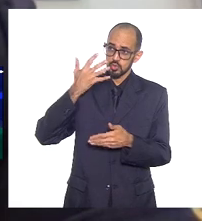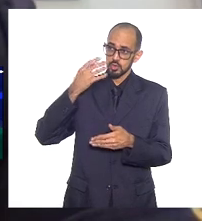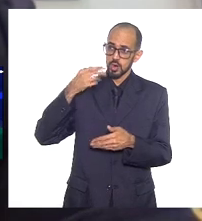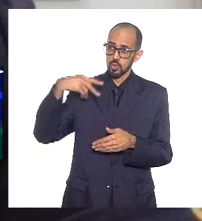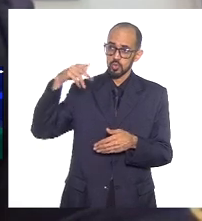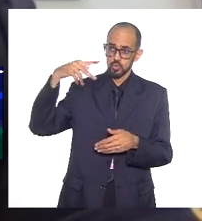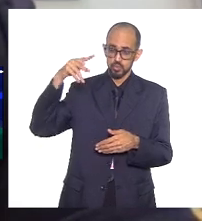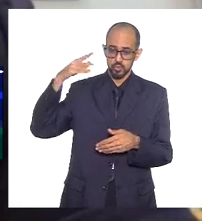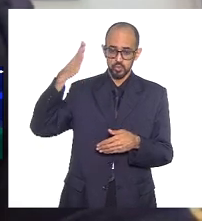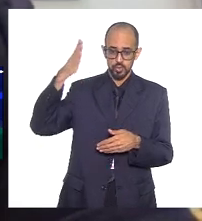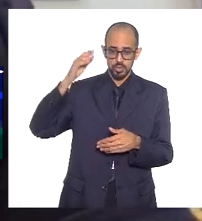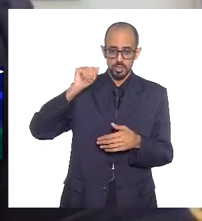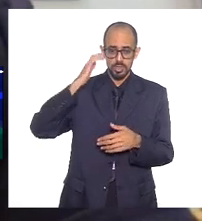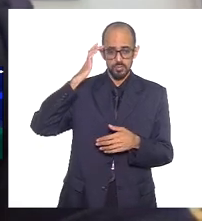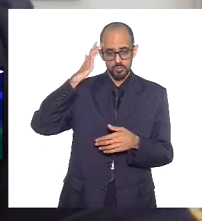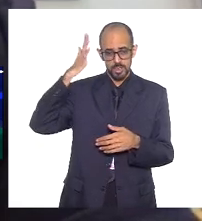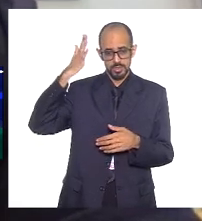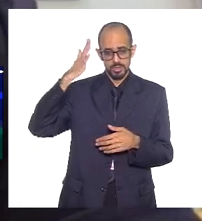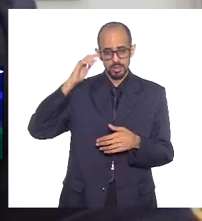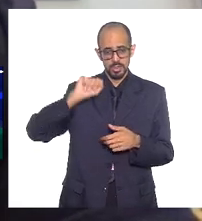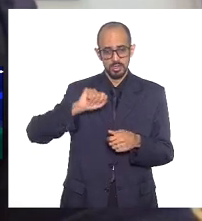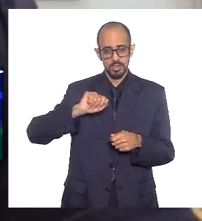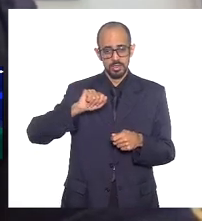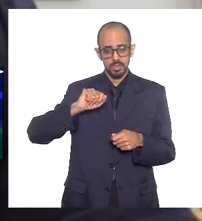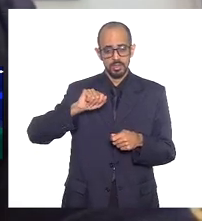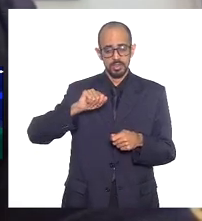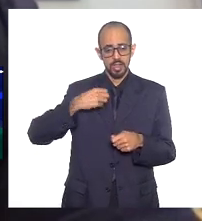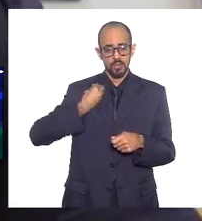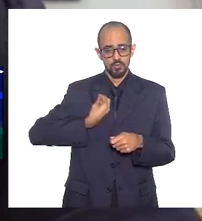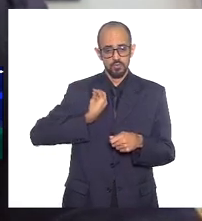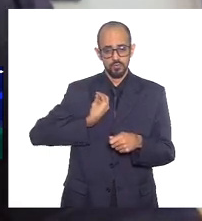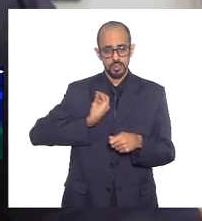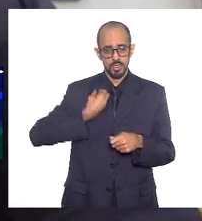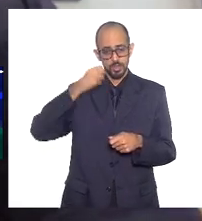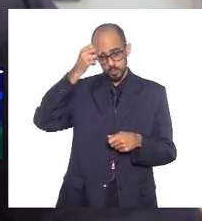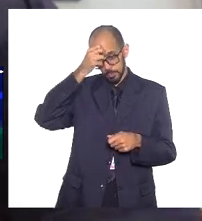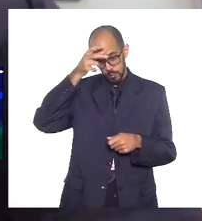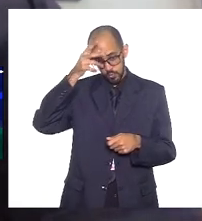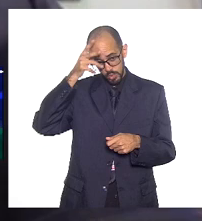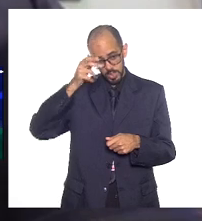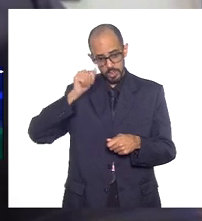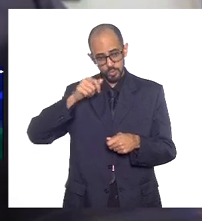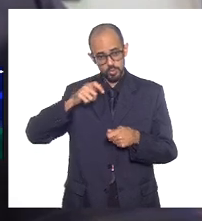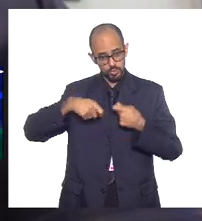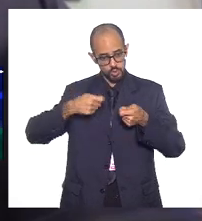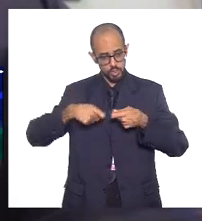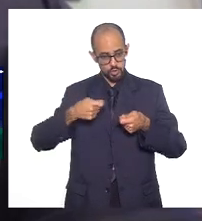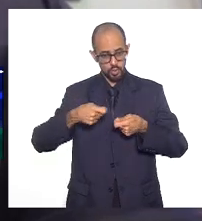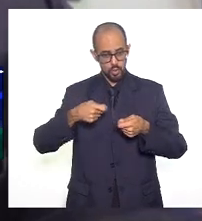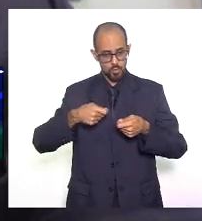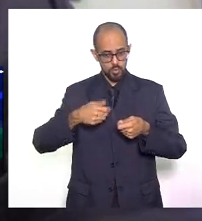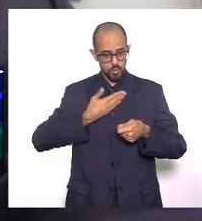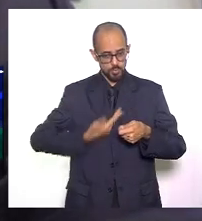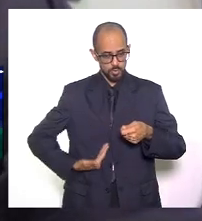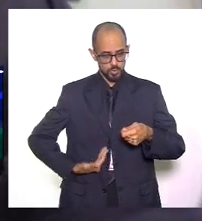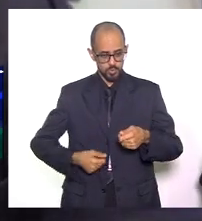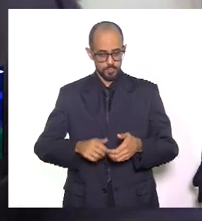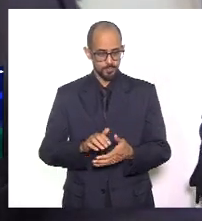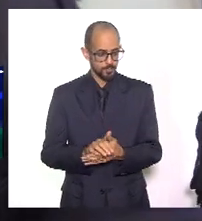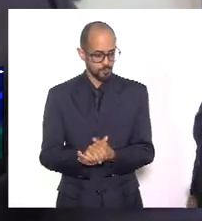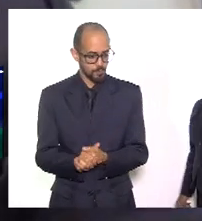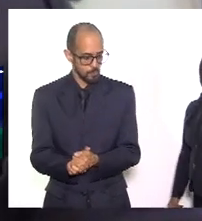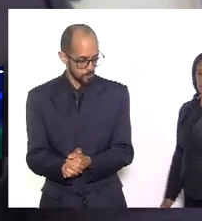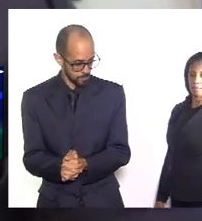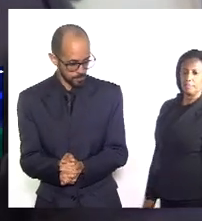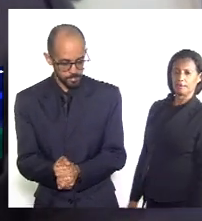facilitando a vida do gestor e aí eu diria que em última análise nós começamos a enfrentar esse problema